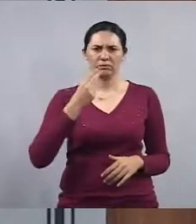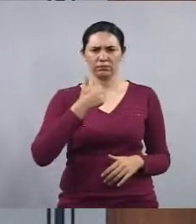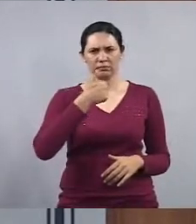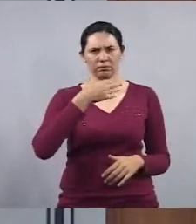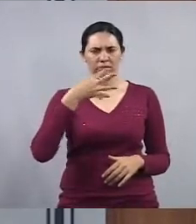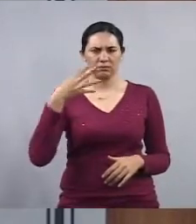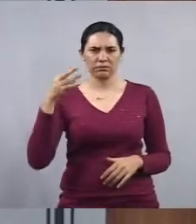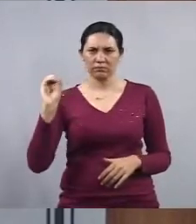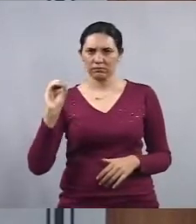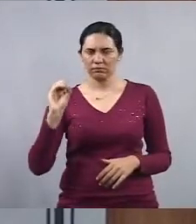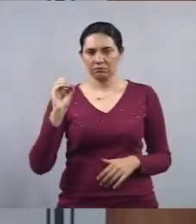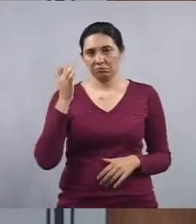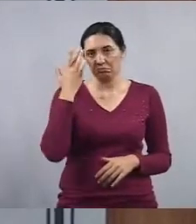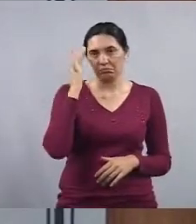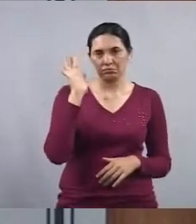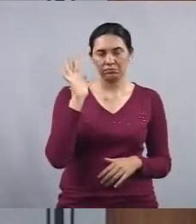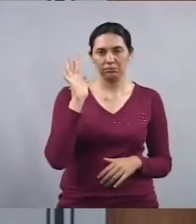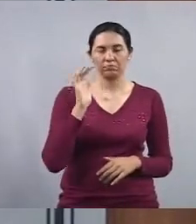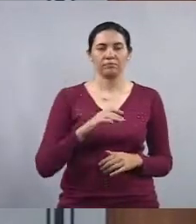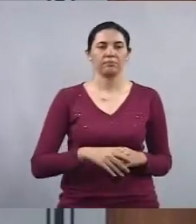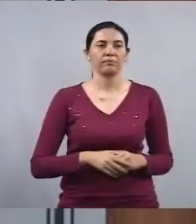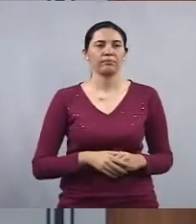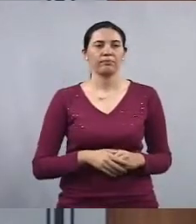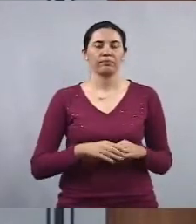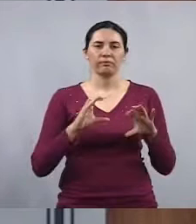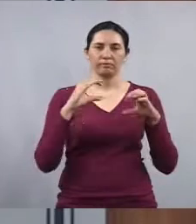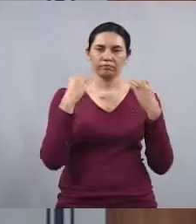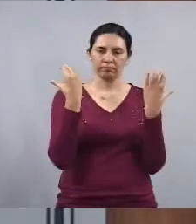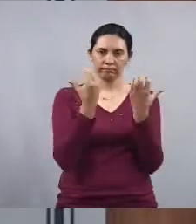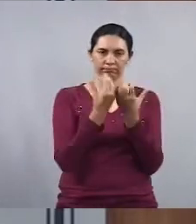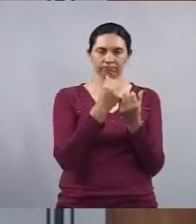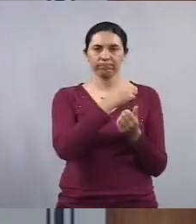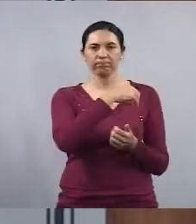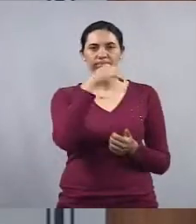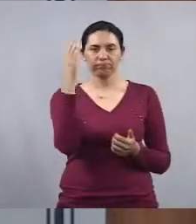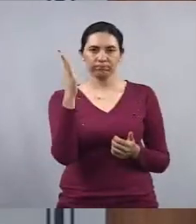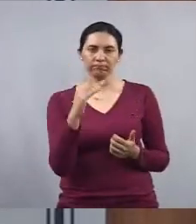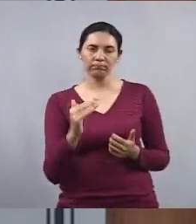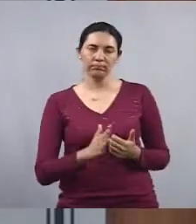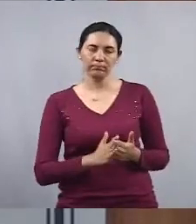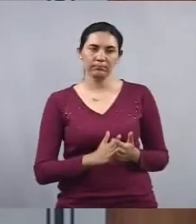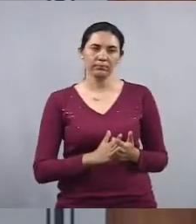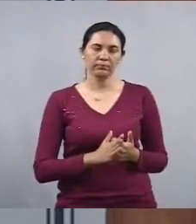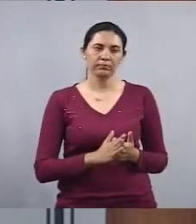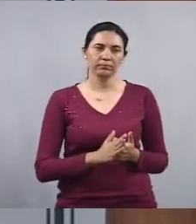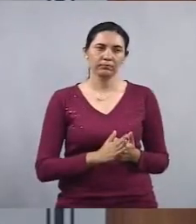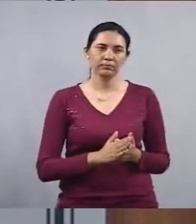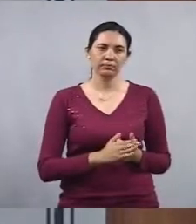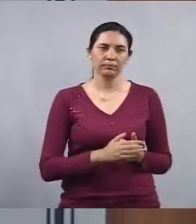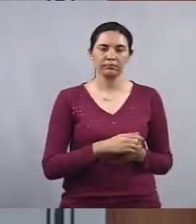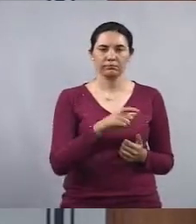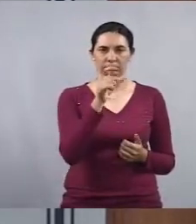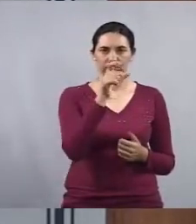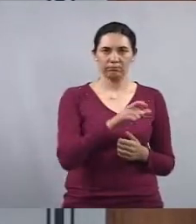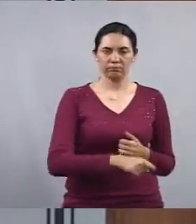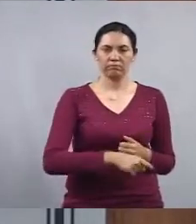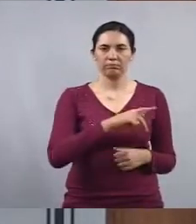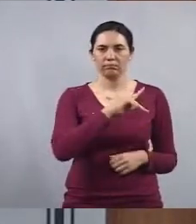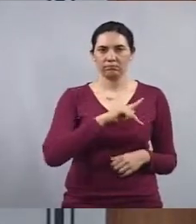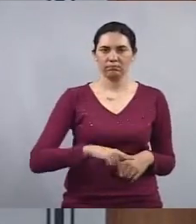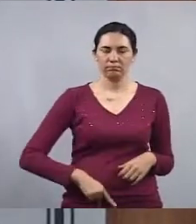você apertar um pouco chega a 300 então o Congresso Nacional a e na pessoa do presidente